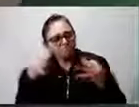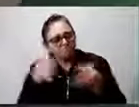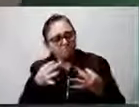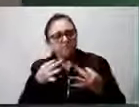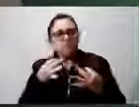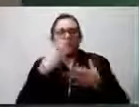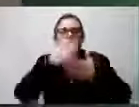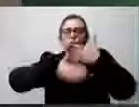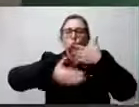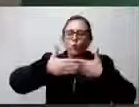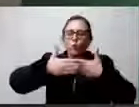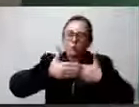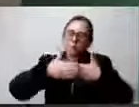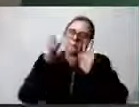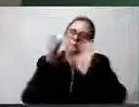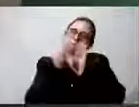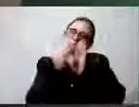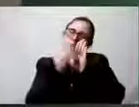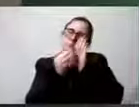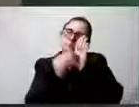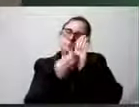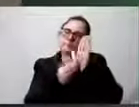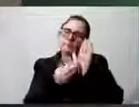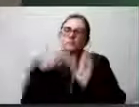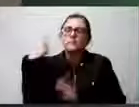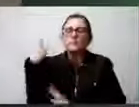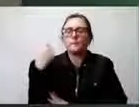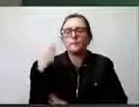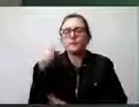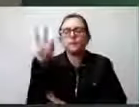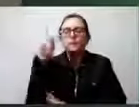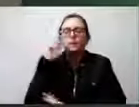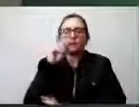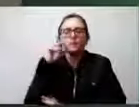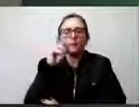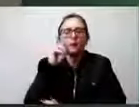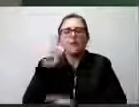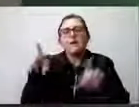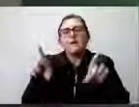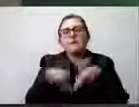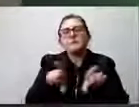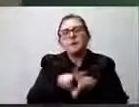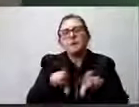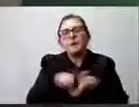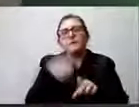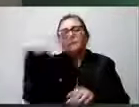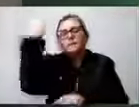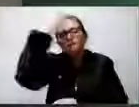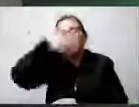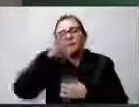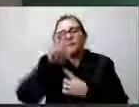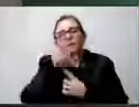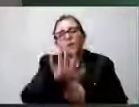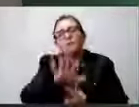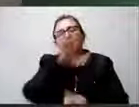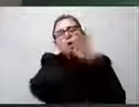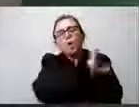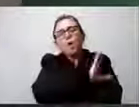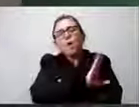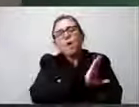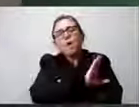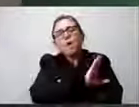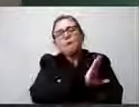essas colocações da professora Josi, a gente precisa lembrar que também há evidência mostrando um curso natural